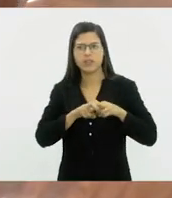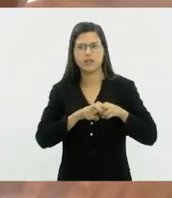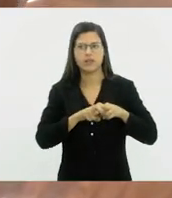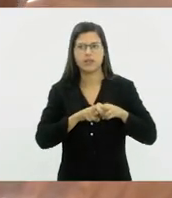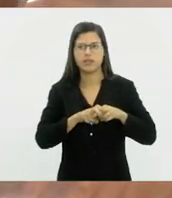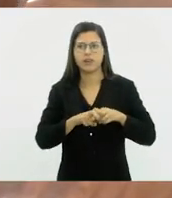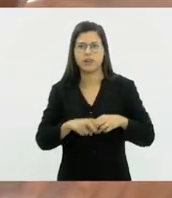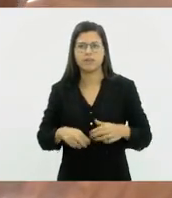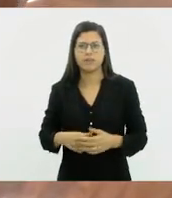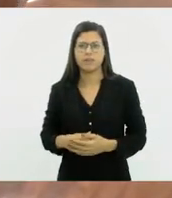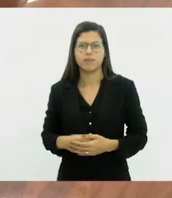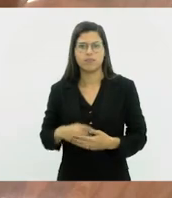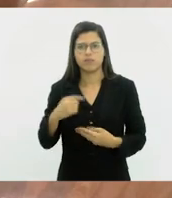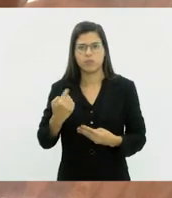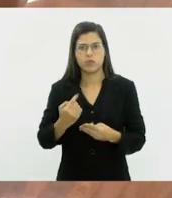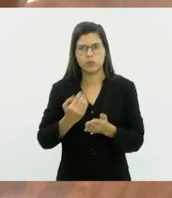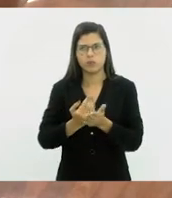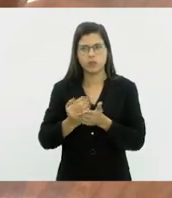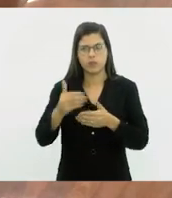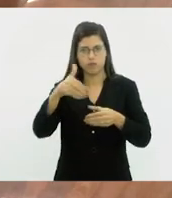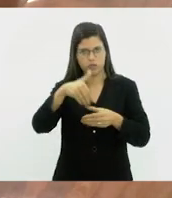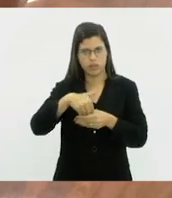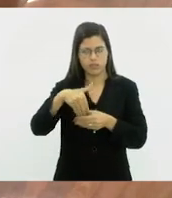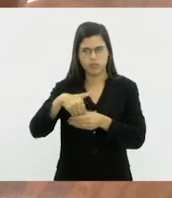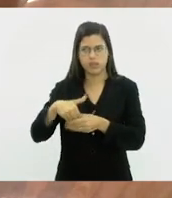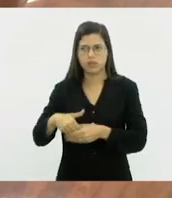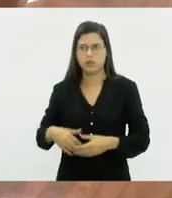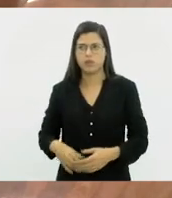bancadas vamos proceder à votação nominal